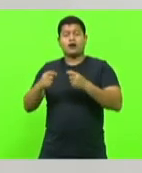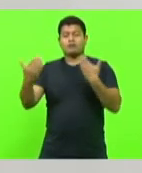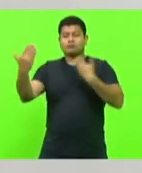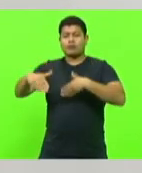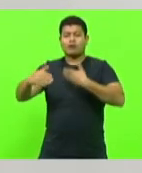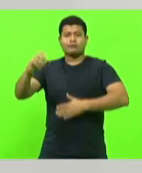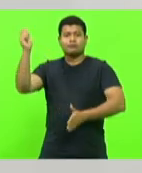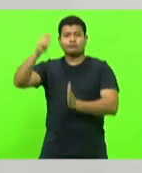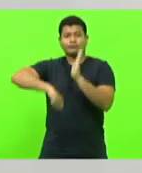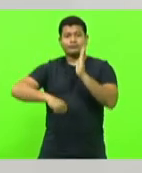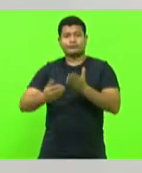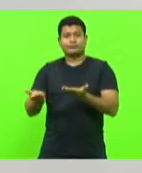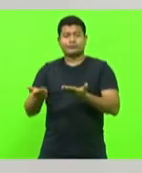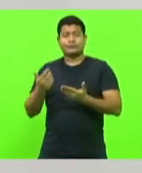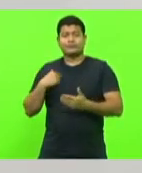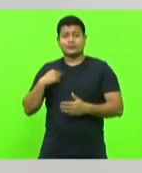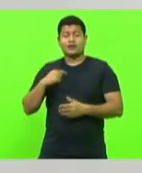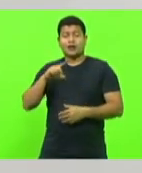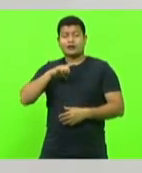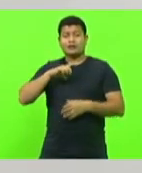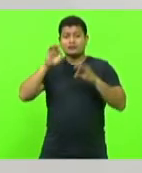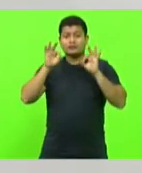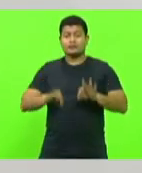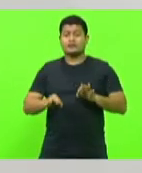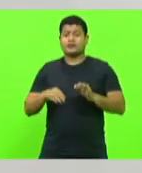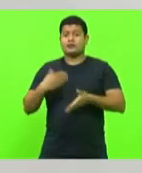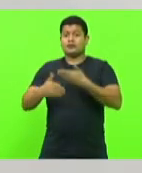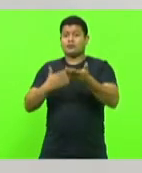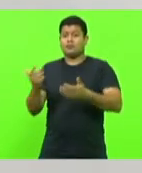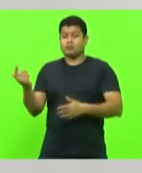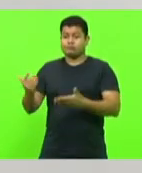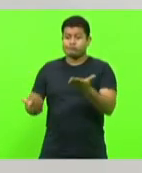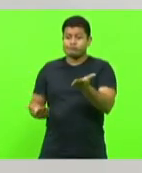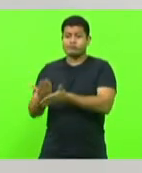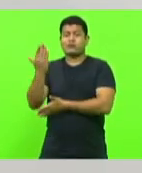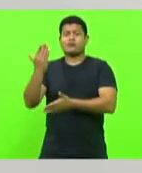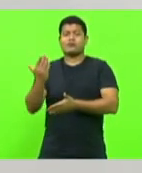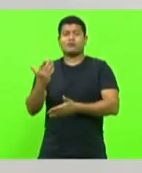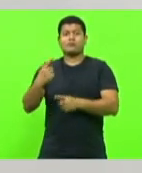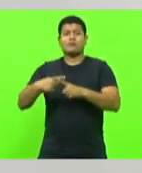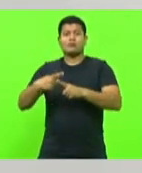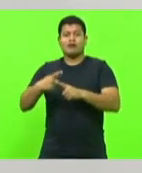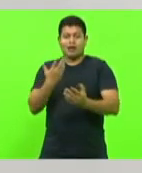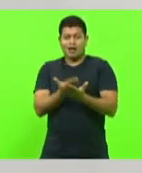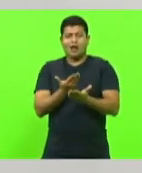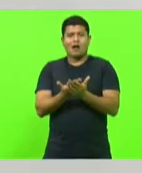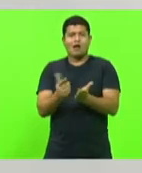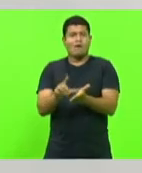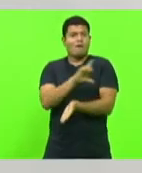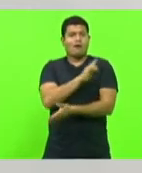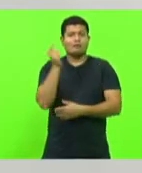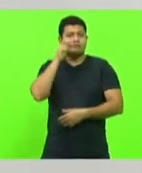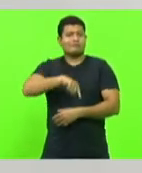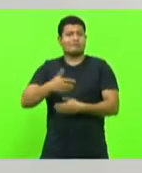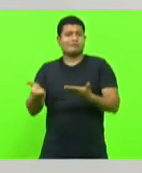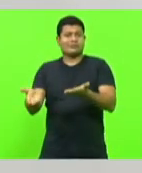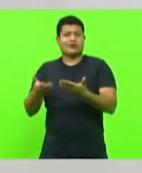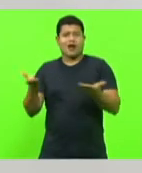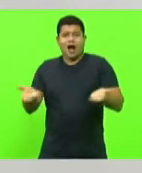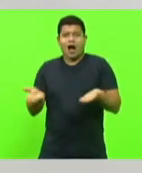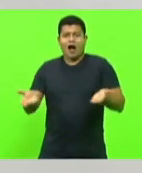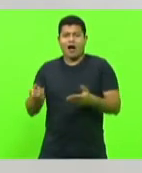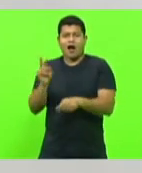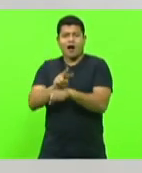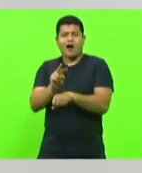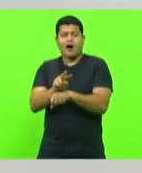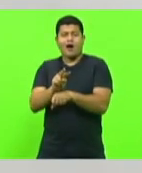Tenho certeza que o que aprenderam fez a diferença. Entretanto, agora, eles, através da sua fiscalização,